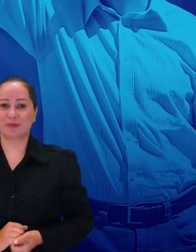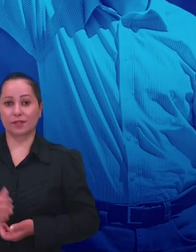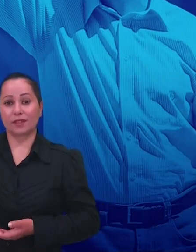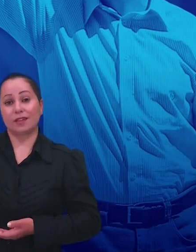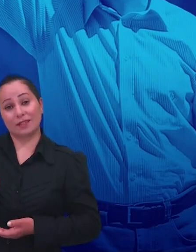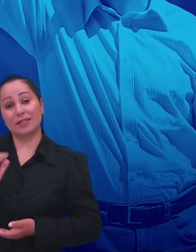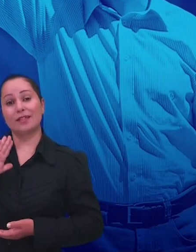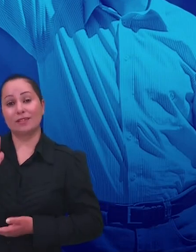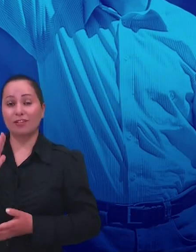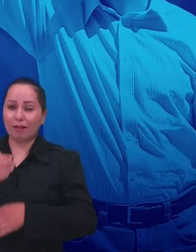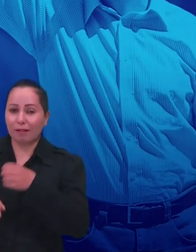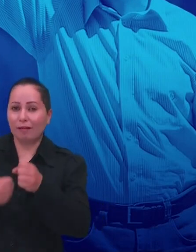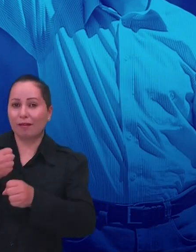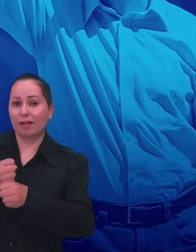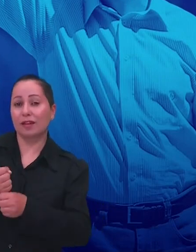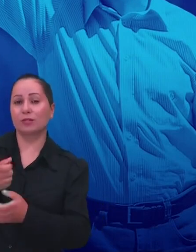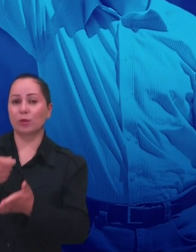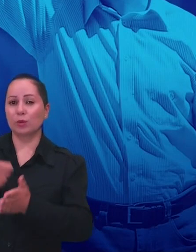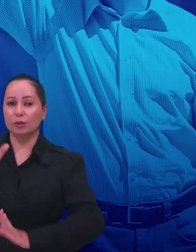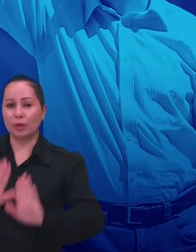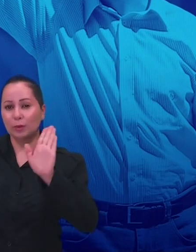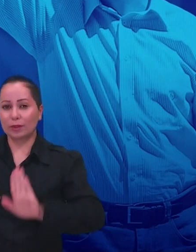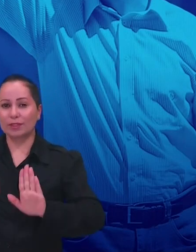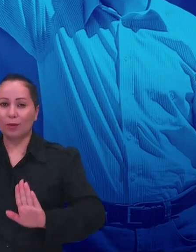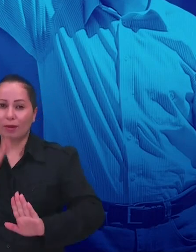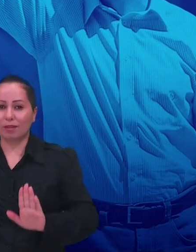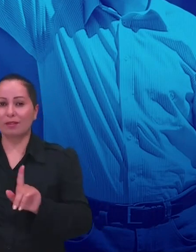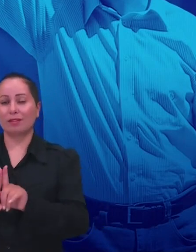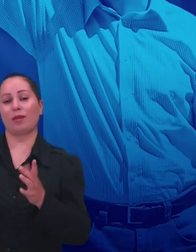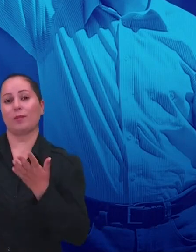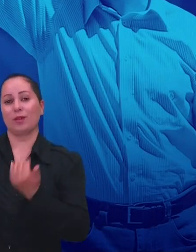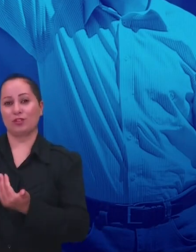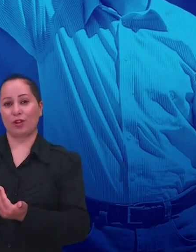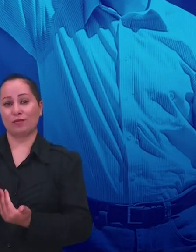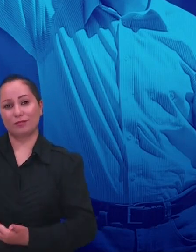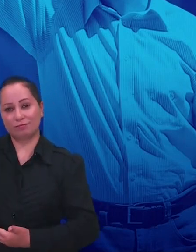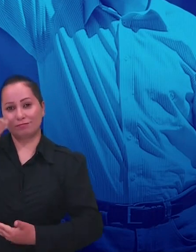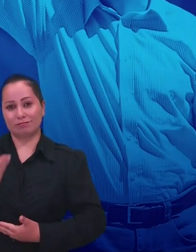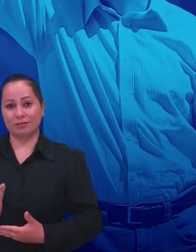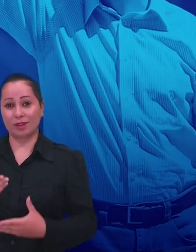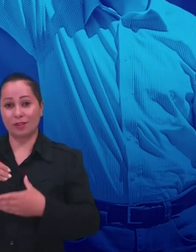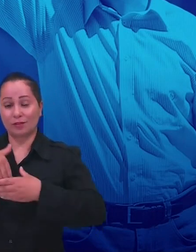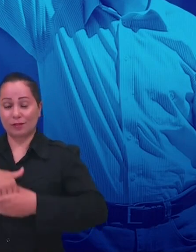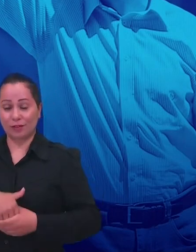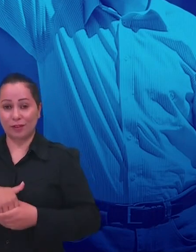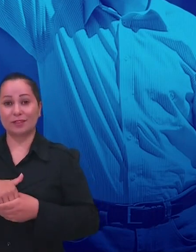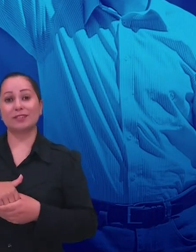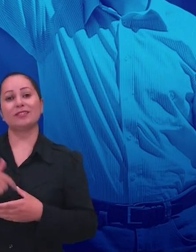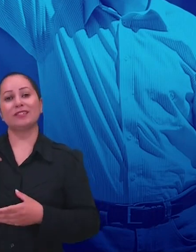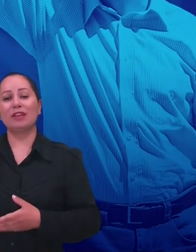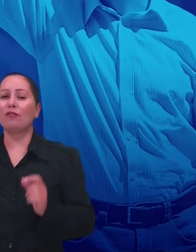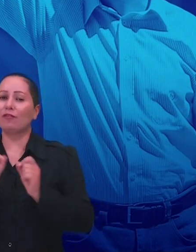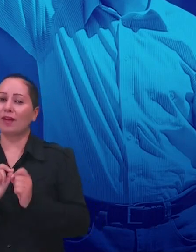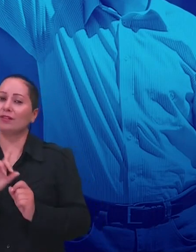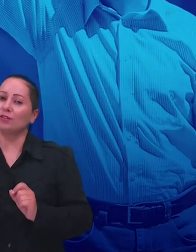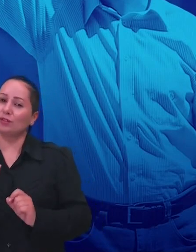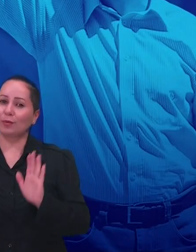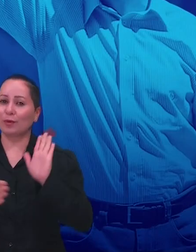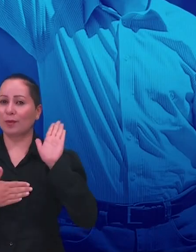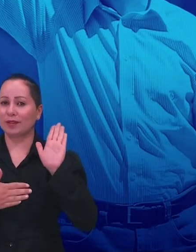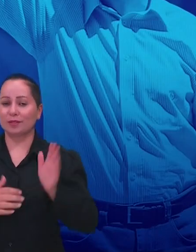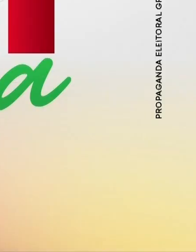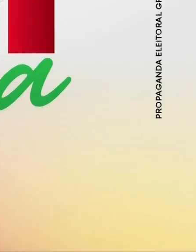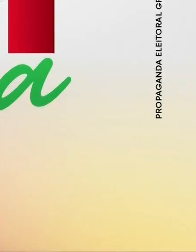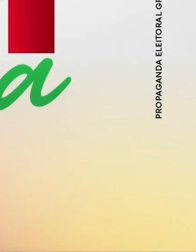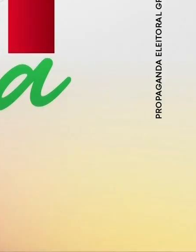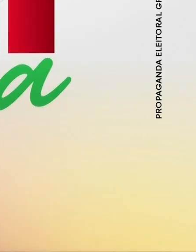1212. Há 6 anos lutando na proteção integral às crianças e adolescentes. Eu sou Joel Júnior, 1237. Esse fase